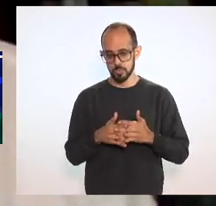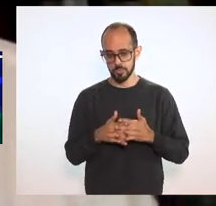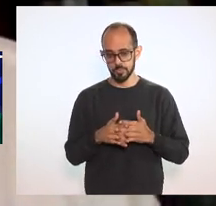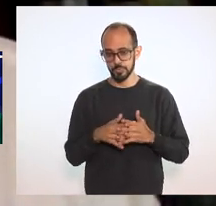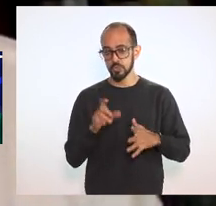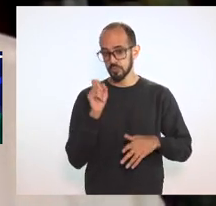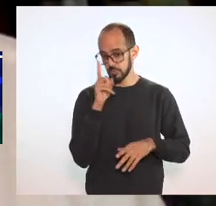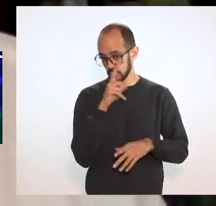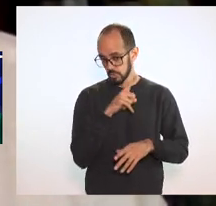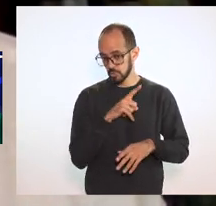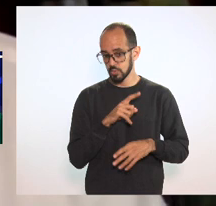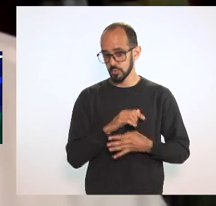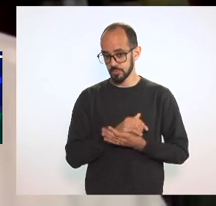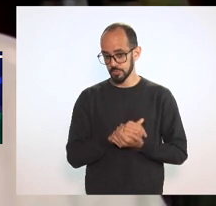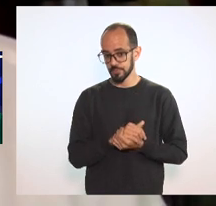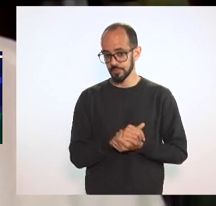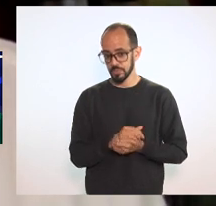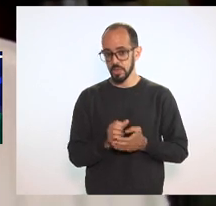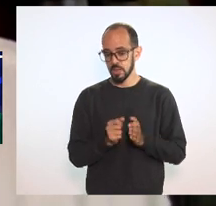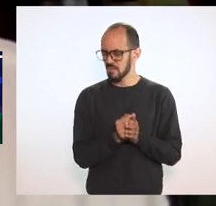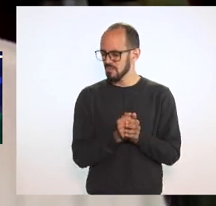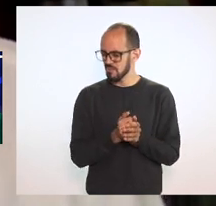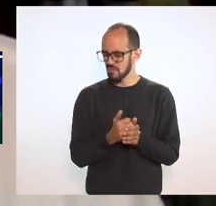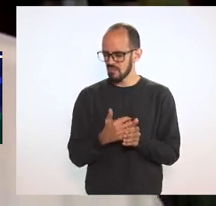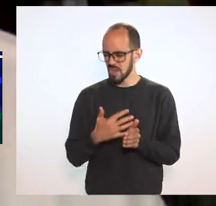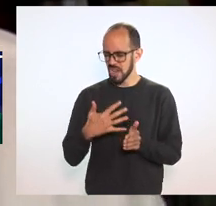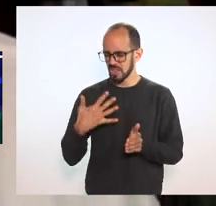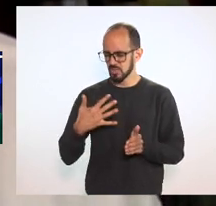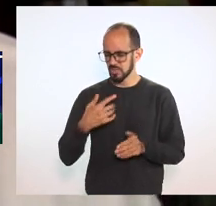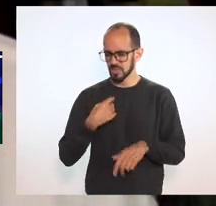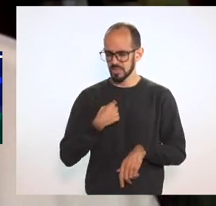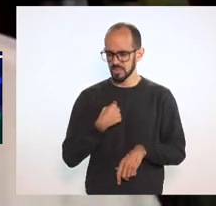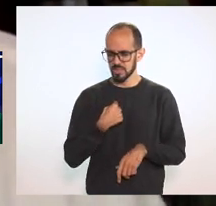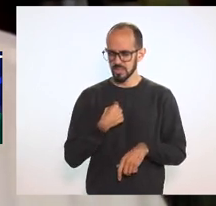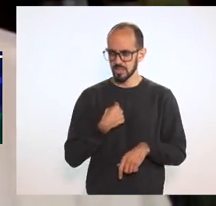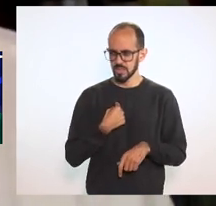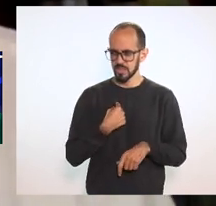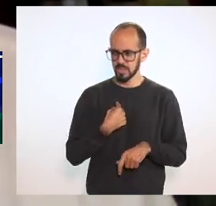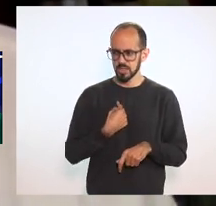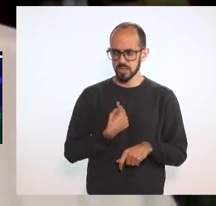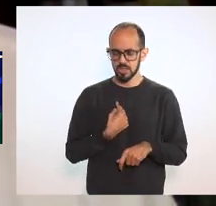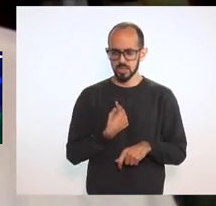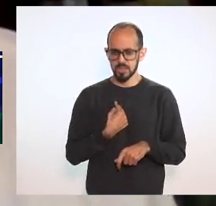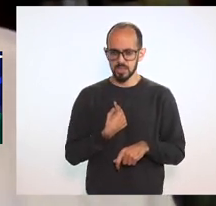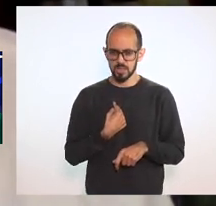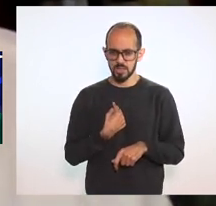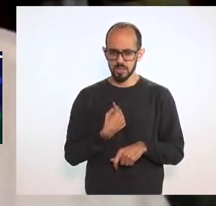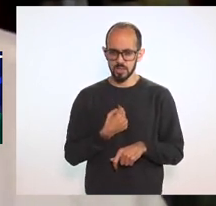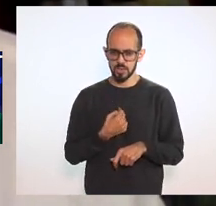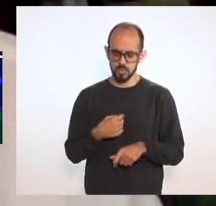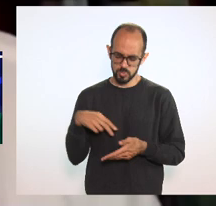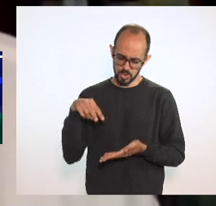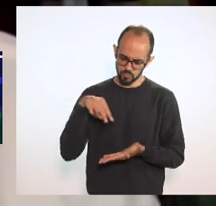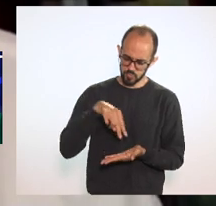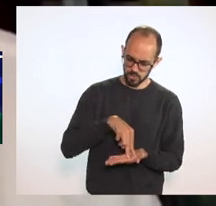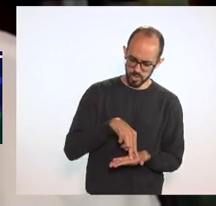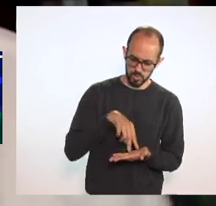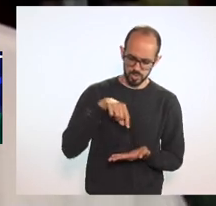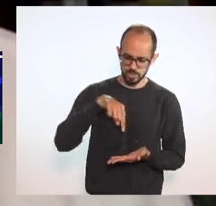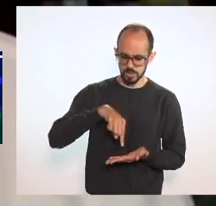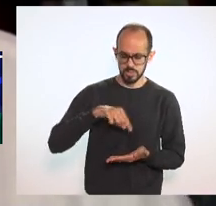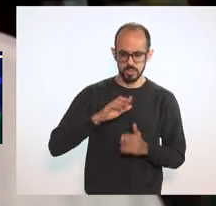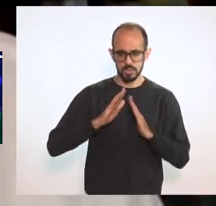e por diversas vezes eu já venho e posicionando aqui no Parlamento que